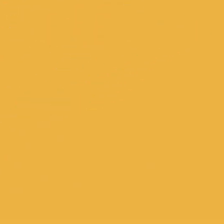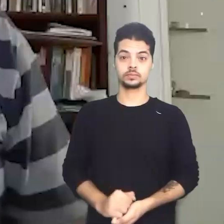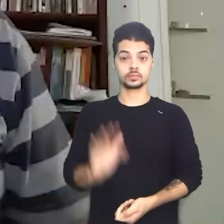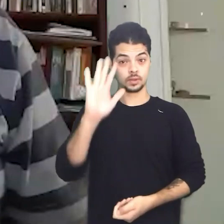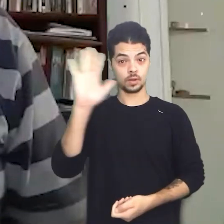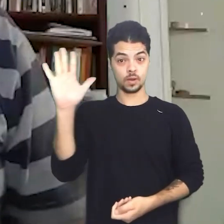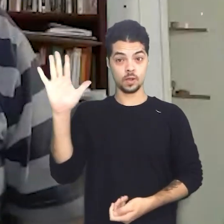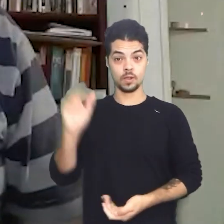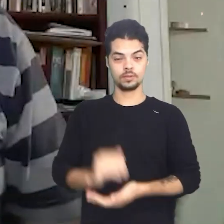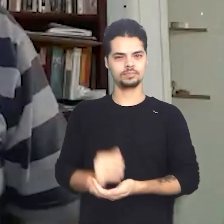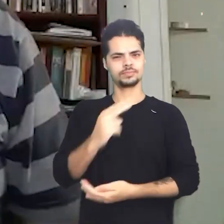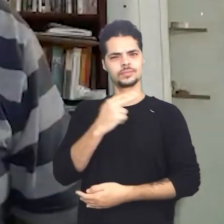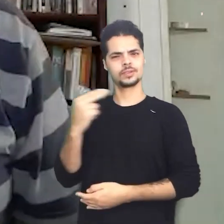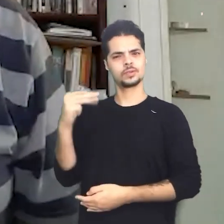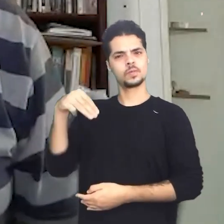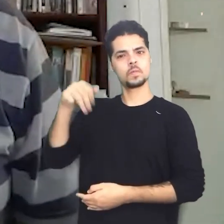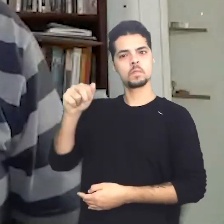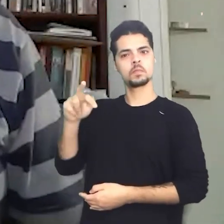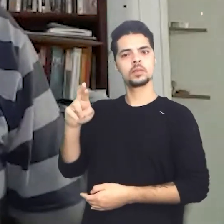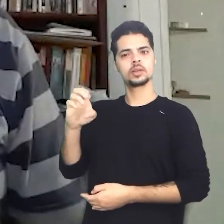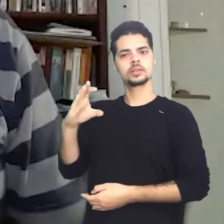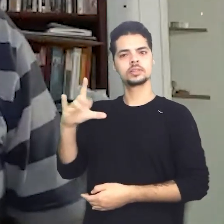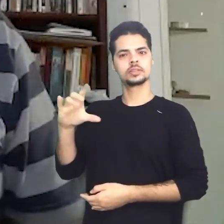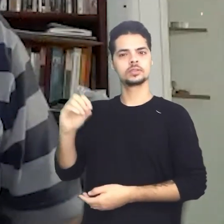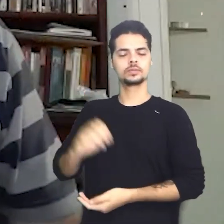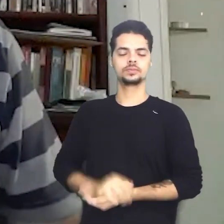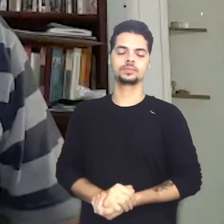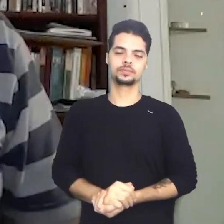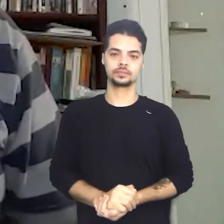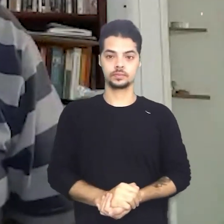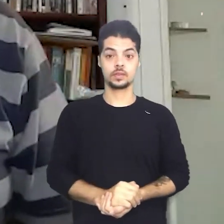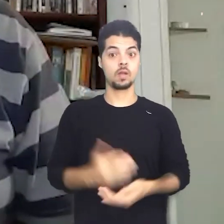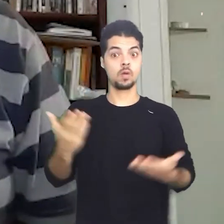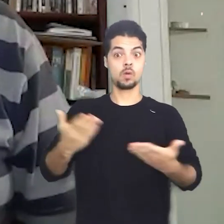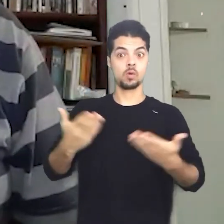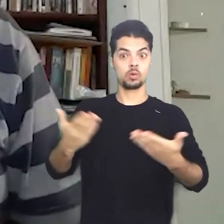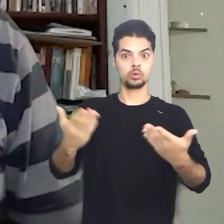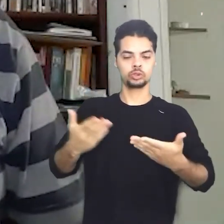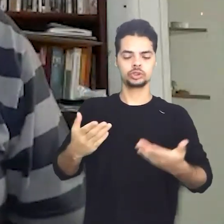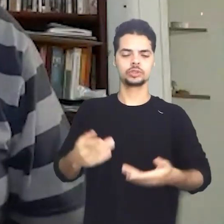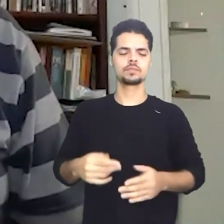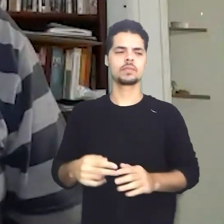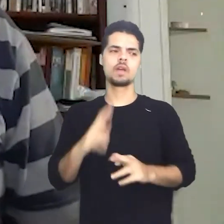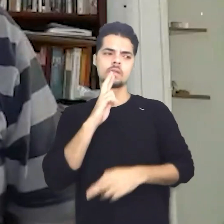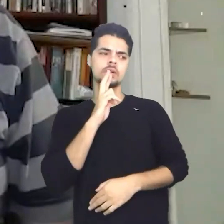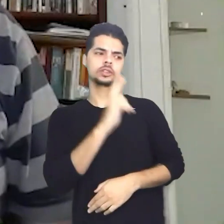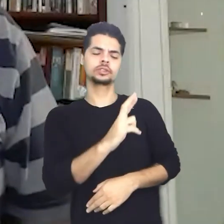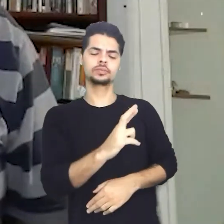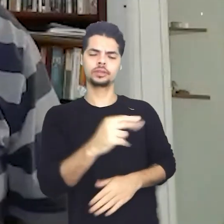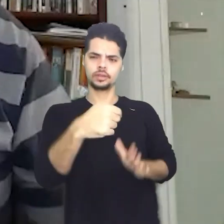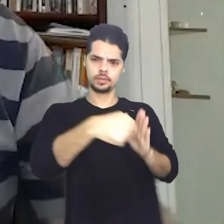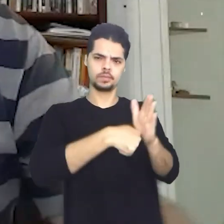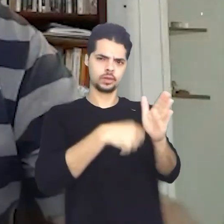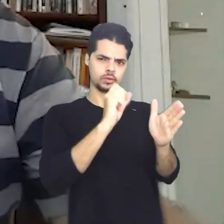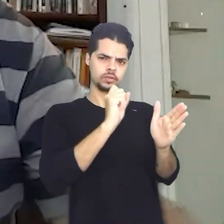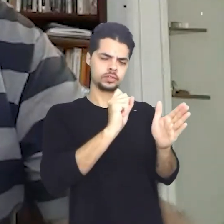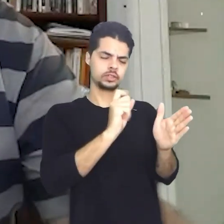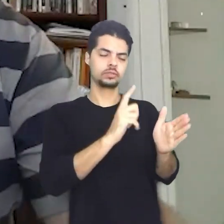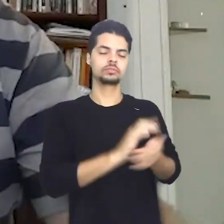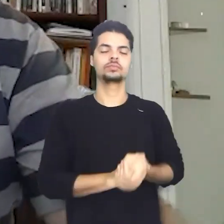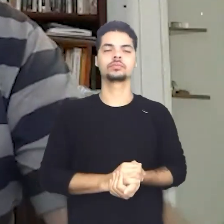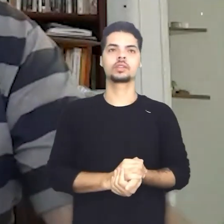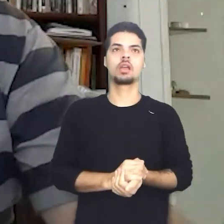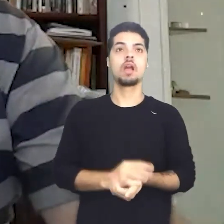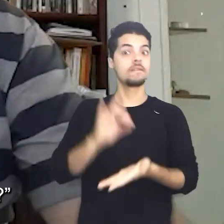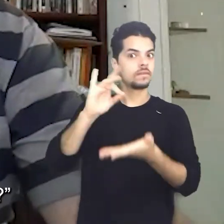Olá eu sou Marcelo Sanches galvez professor da universidade estadual do Maranhão Uema e hoje vou responder a seguinte